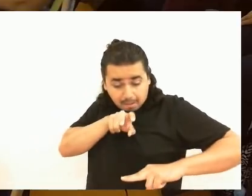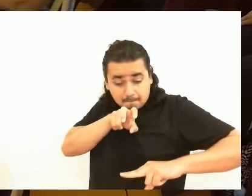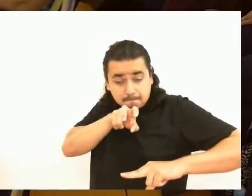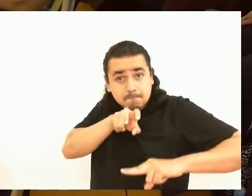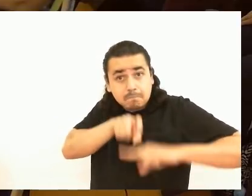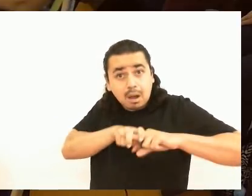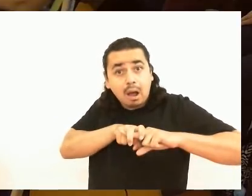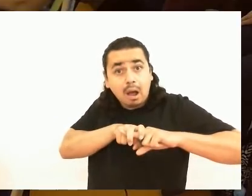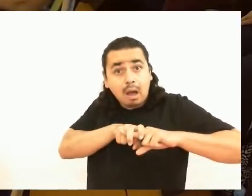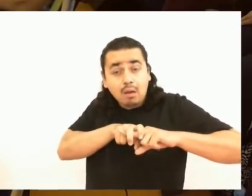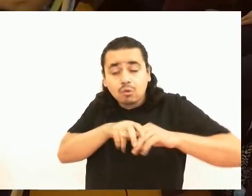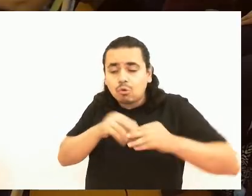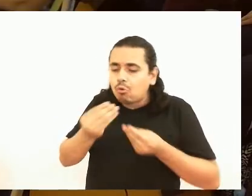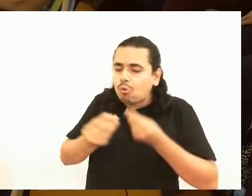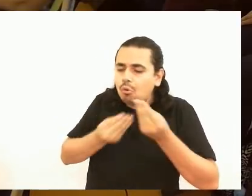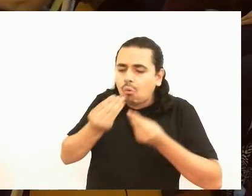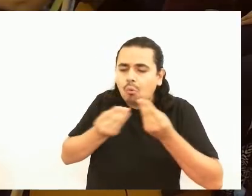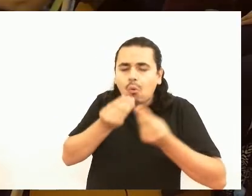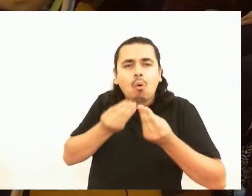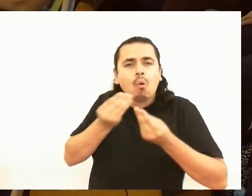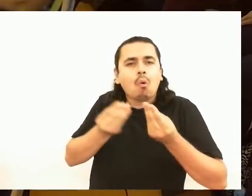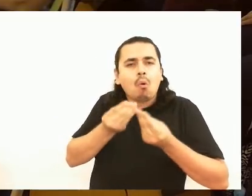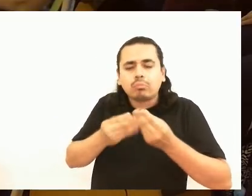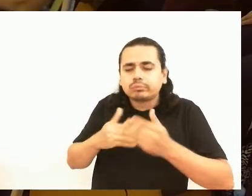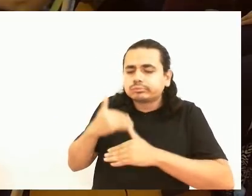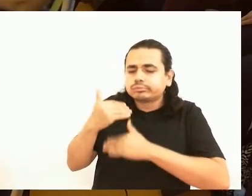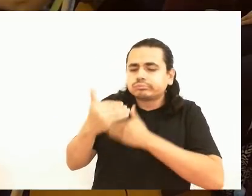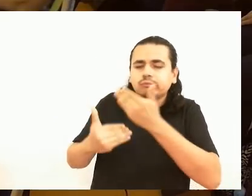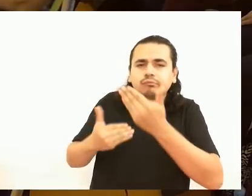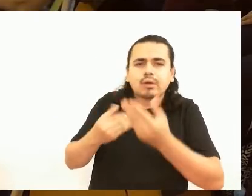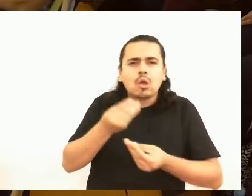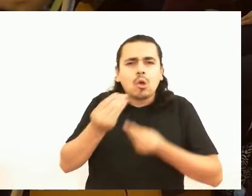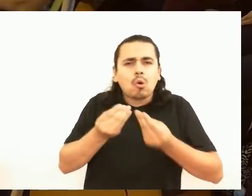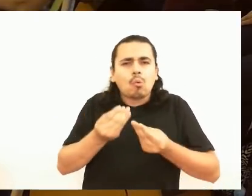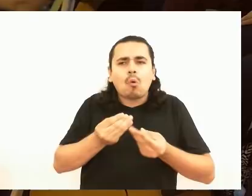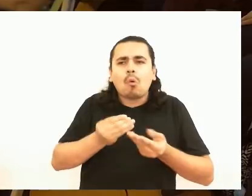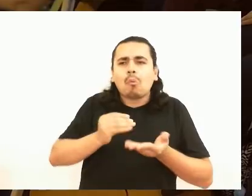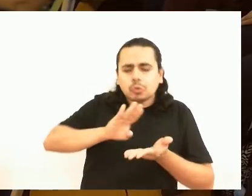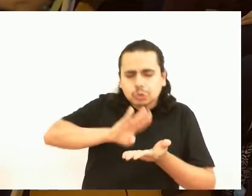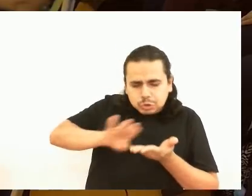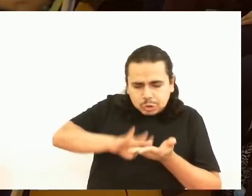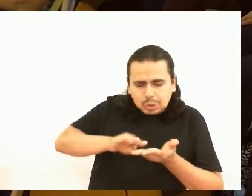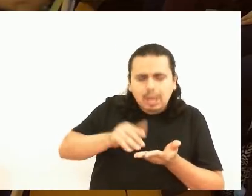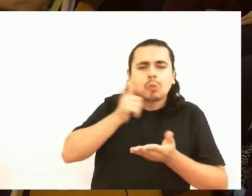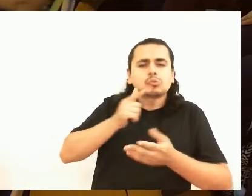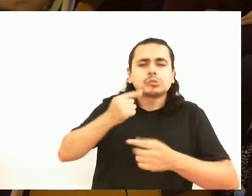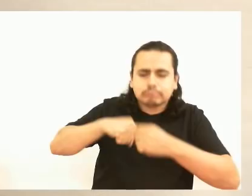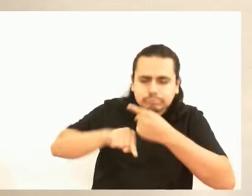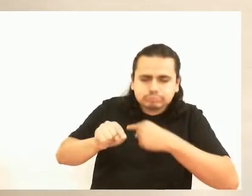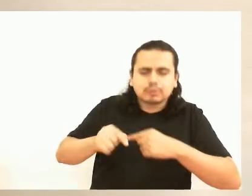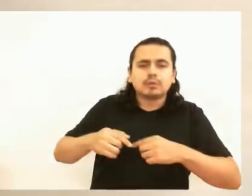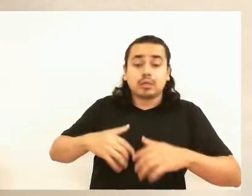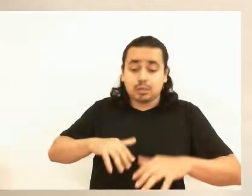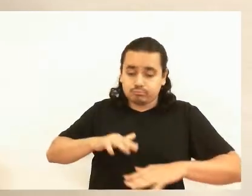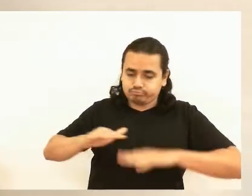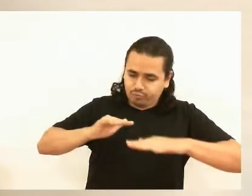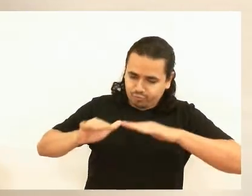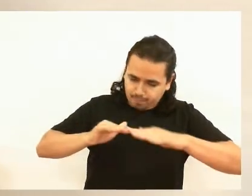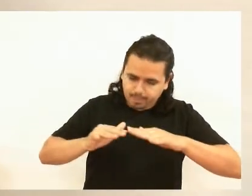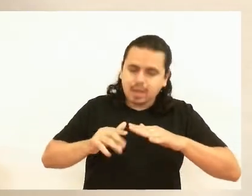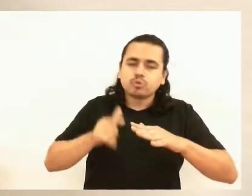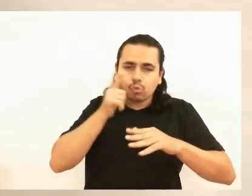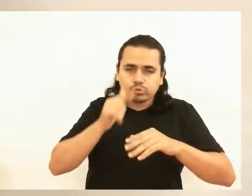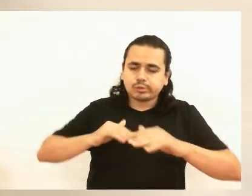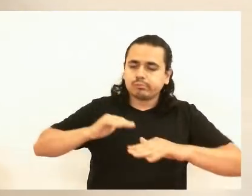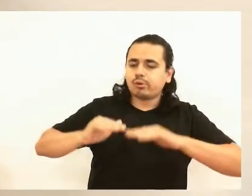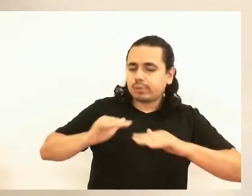como que ele vai ser provocado a saída de do movimento não só quadriculado e poder entrar